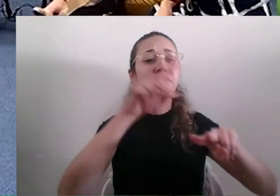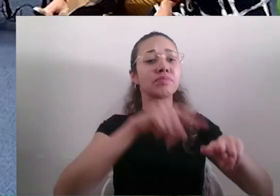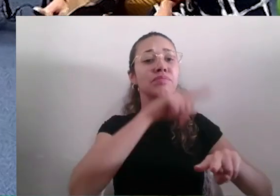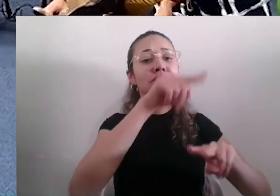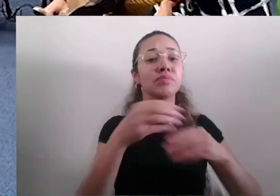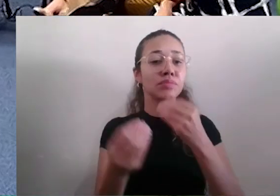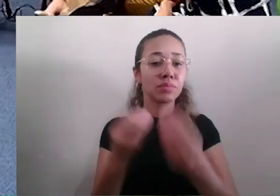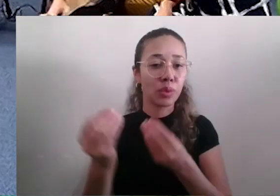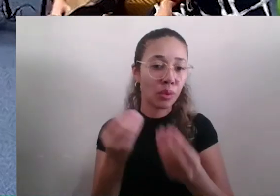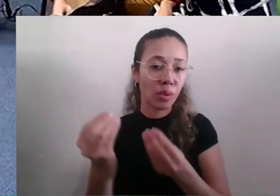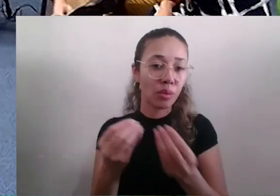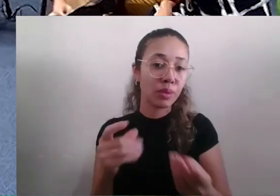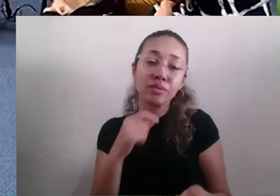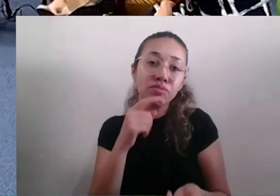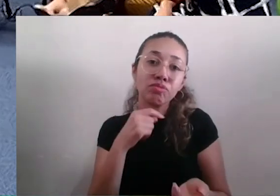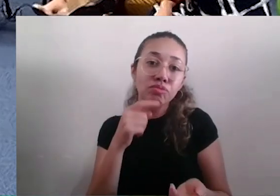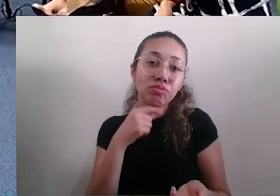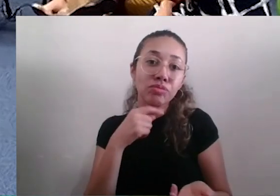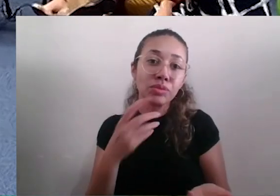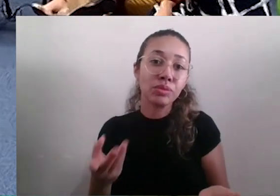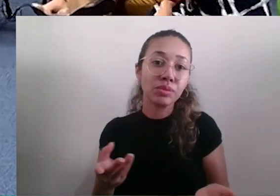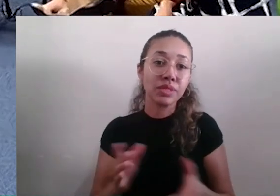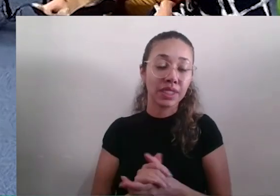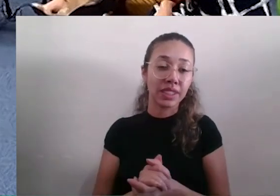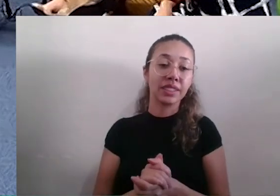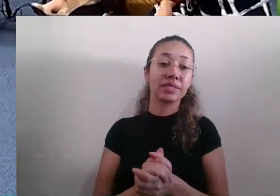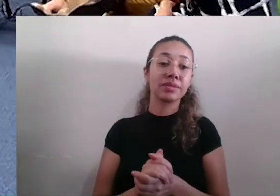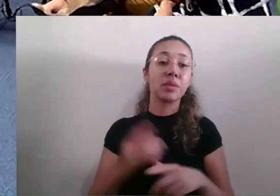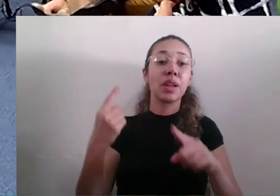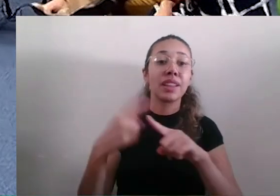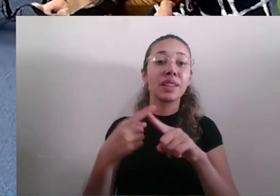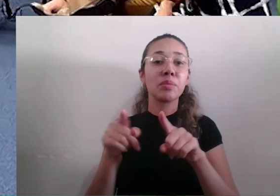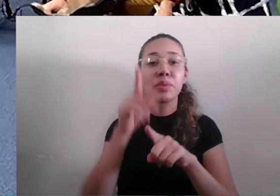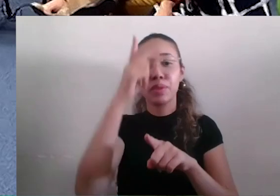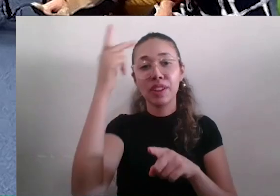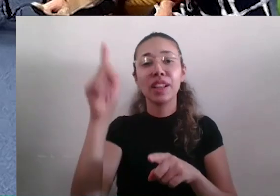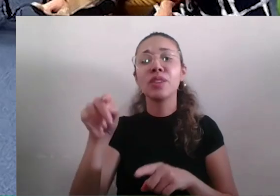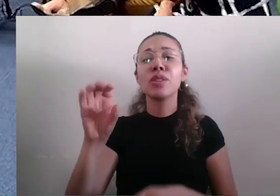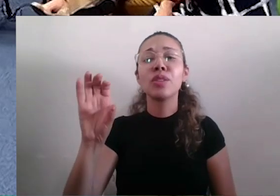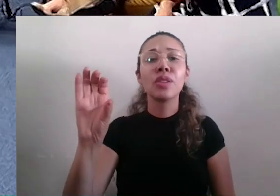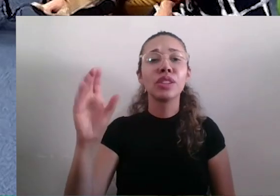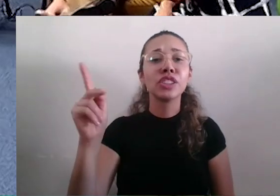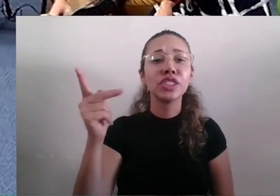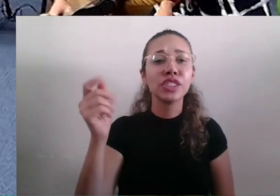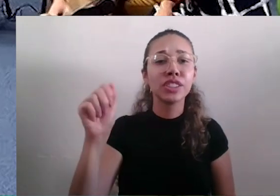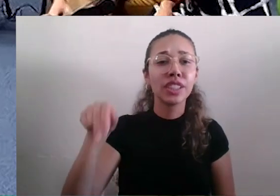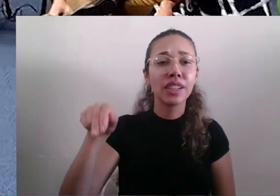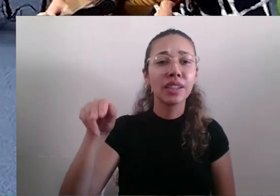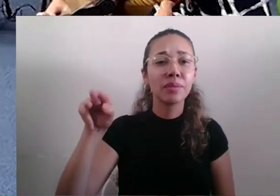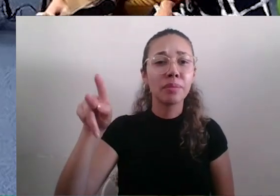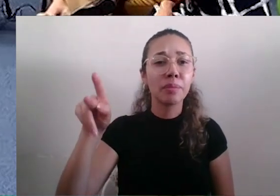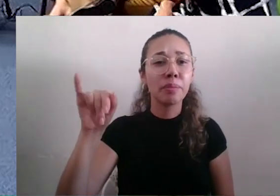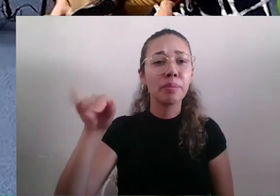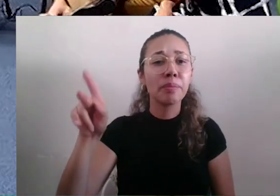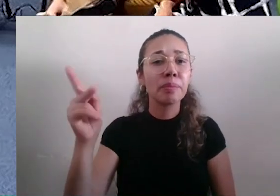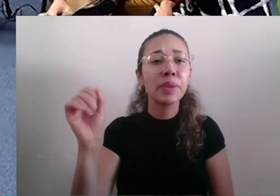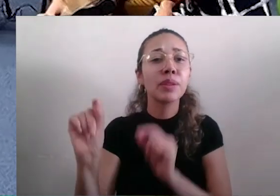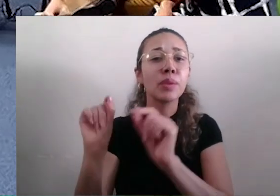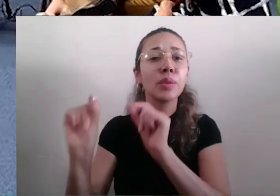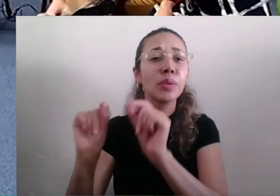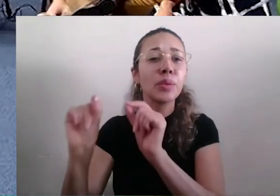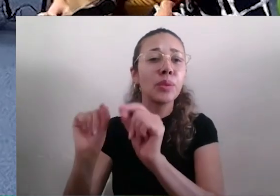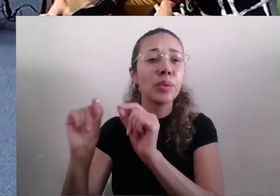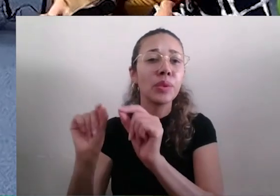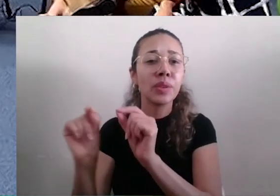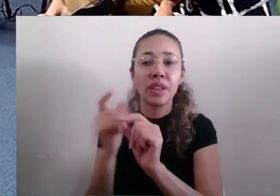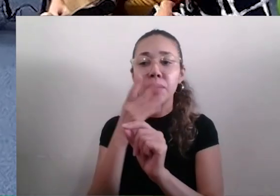champinha Mas e o champinha e quando as pessoas dizem e o champinha elas não tão encerra o assunto não encerra